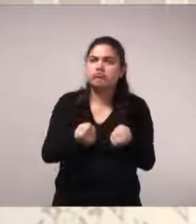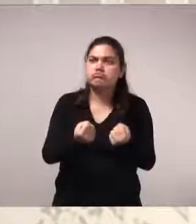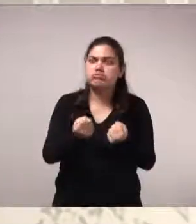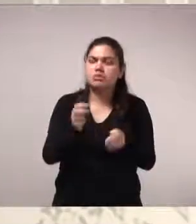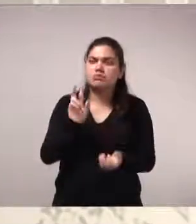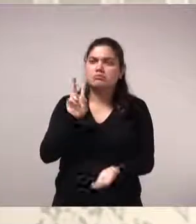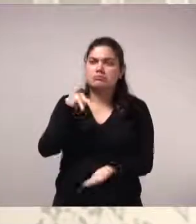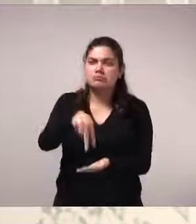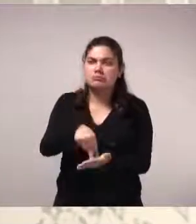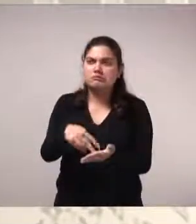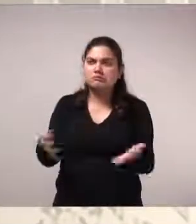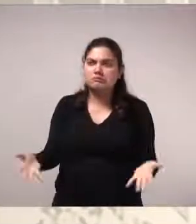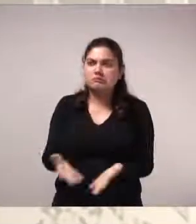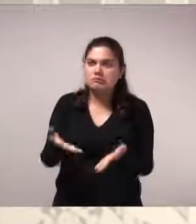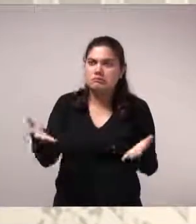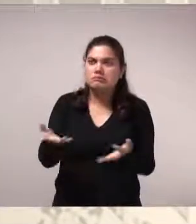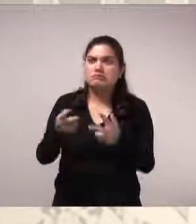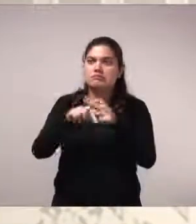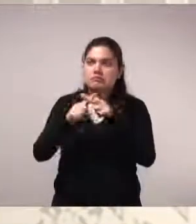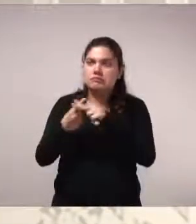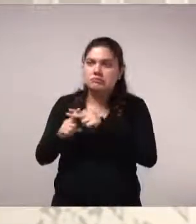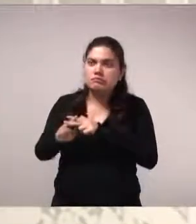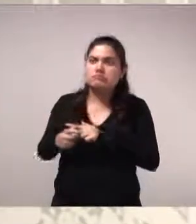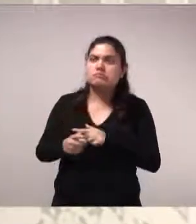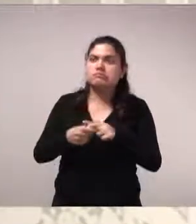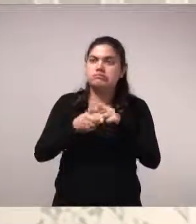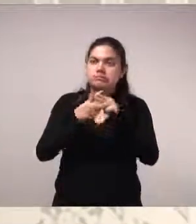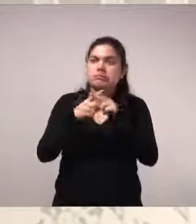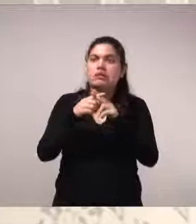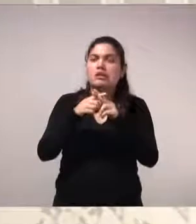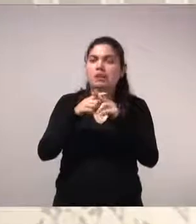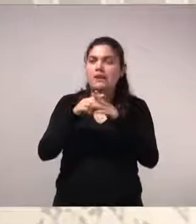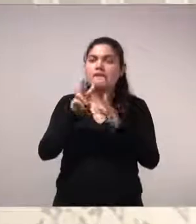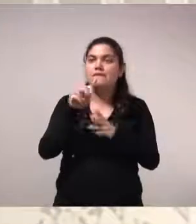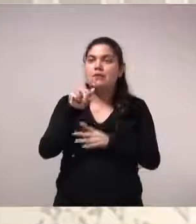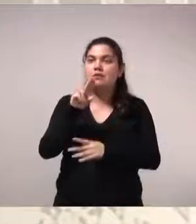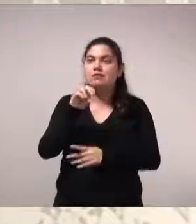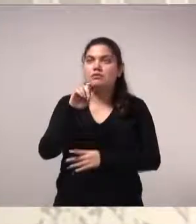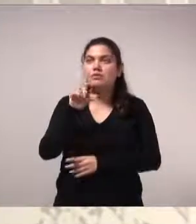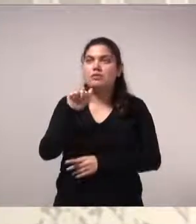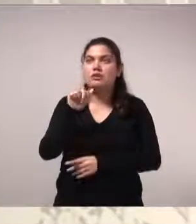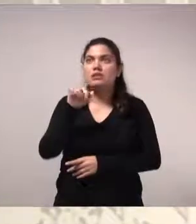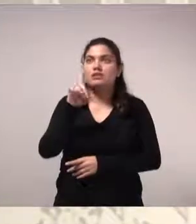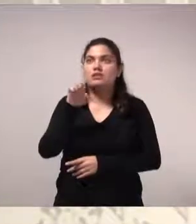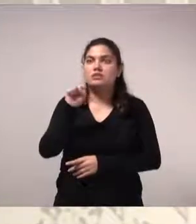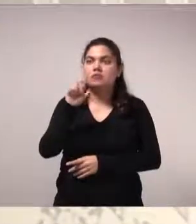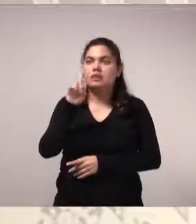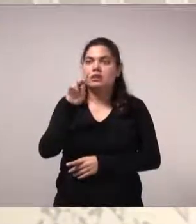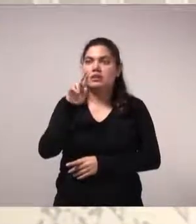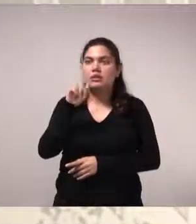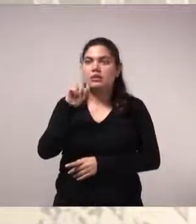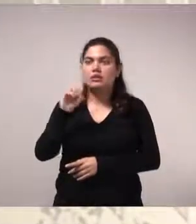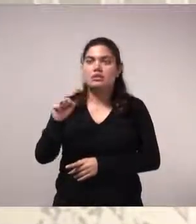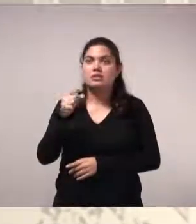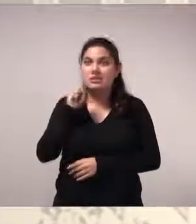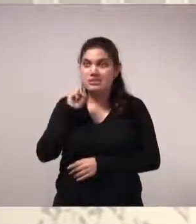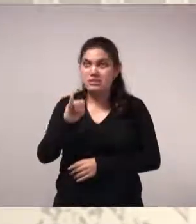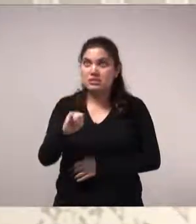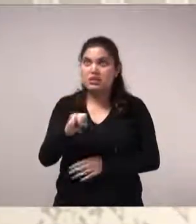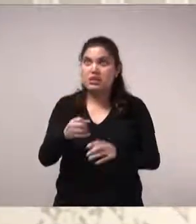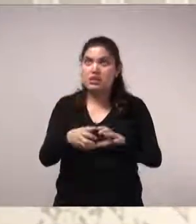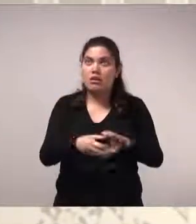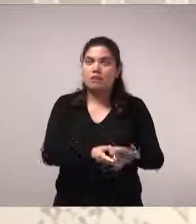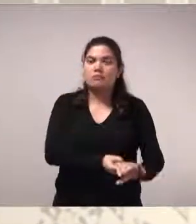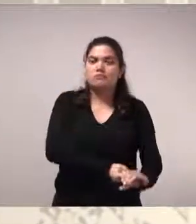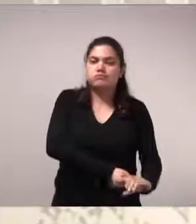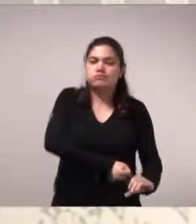e motivado a corrigir a regulagem de uma válvula de descarga, que tem um filete de água passando, se na sequência ele é designado para abrir um registro de